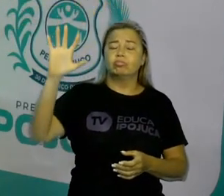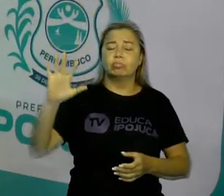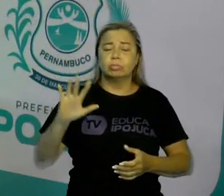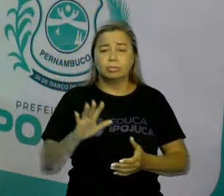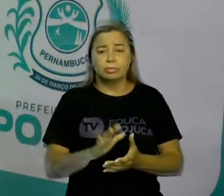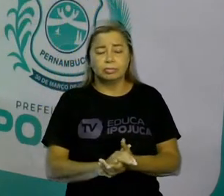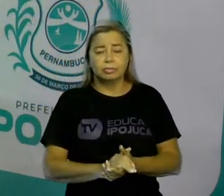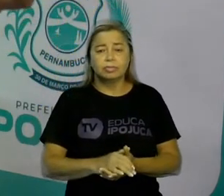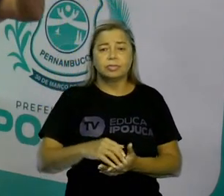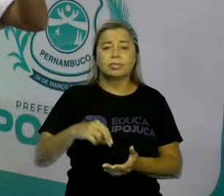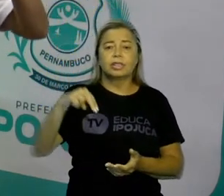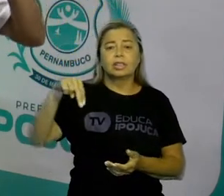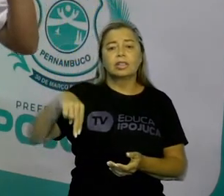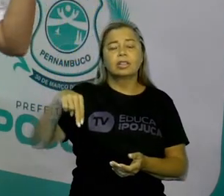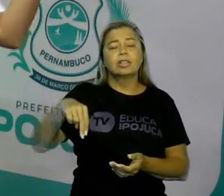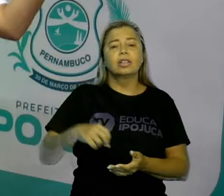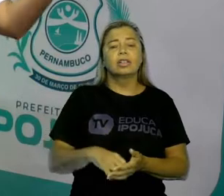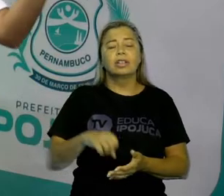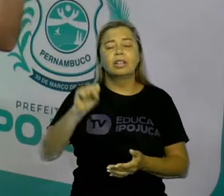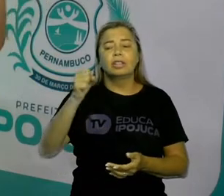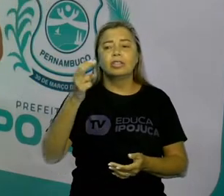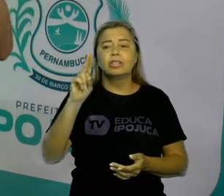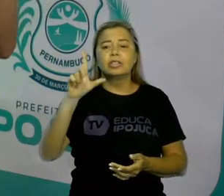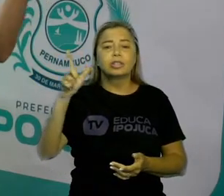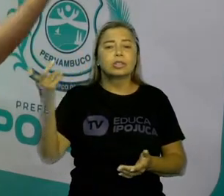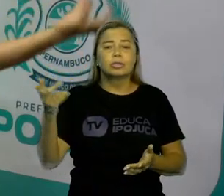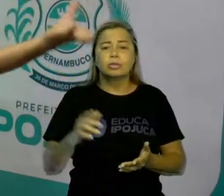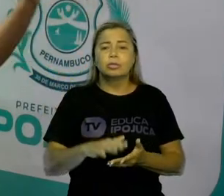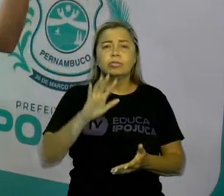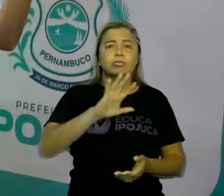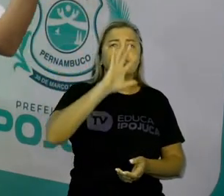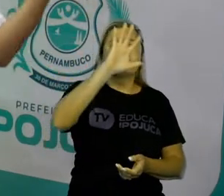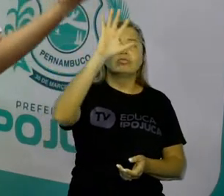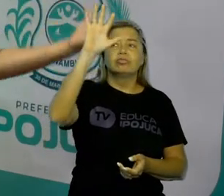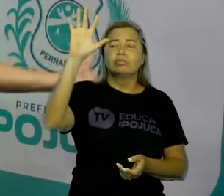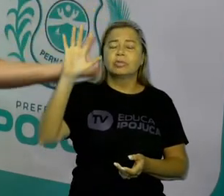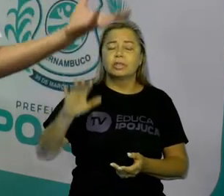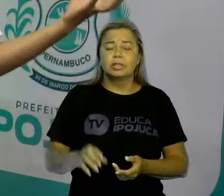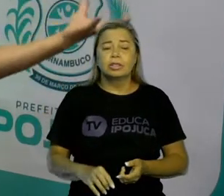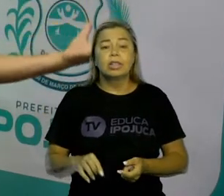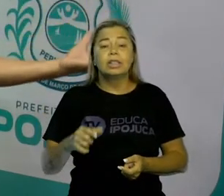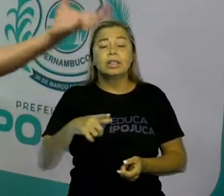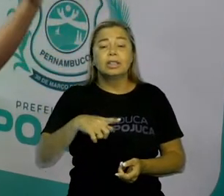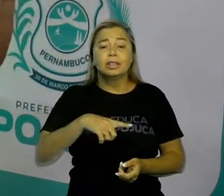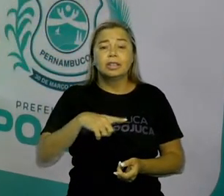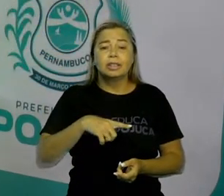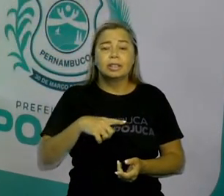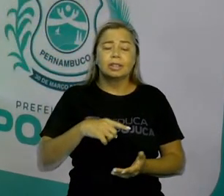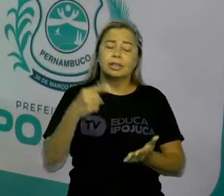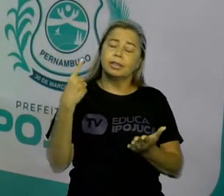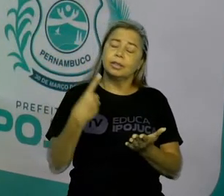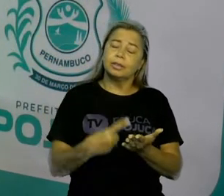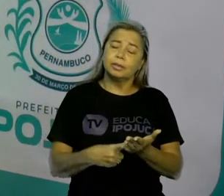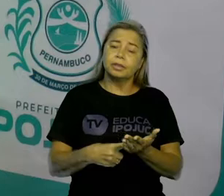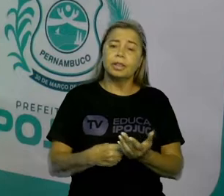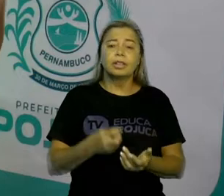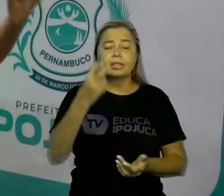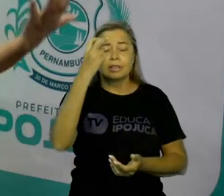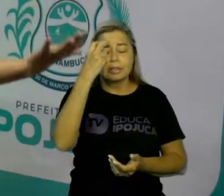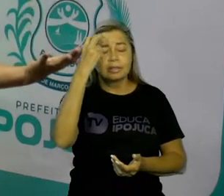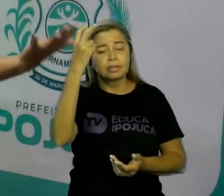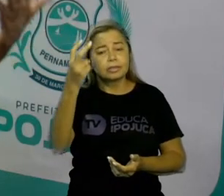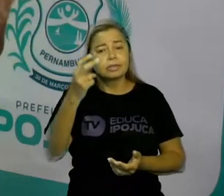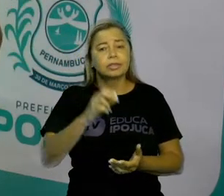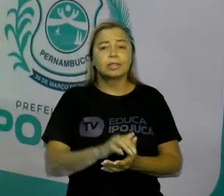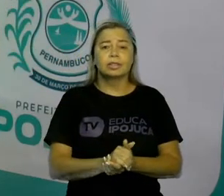Nordeste, aí temos o Sul, o Sudeste, Centro-Oeste, cada região tem traços culturais de pessoas que são deixadas